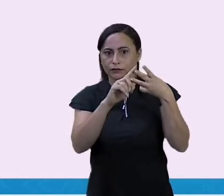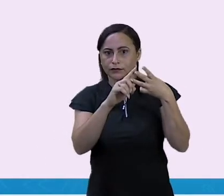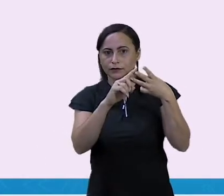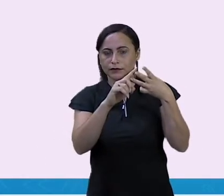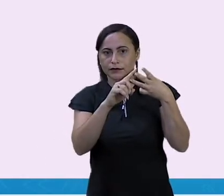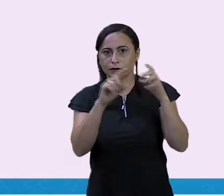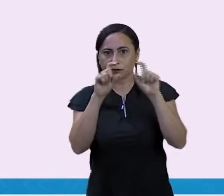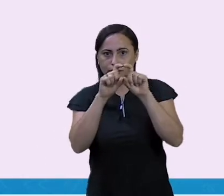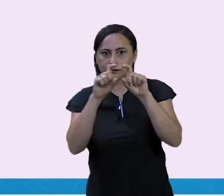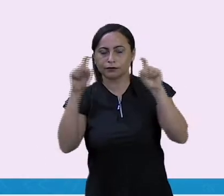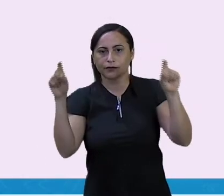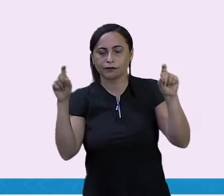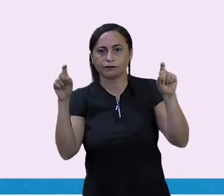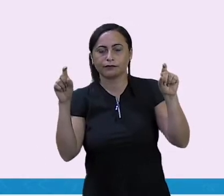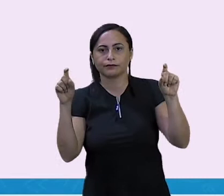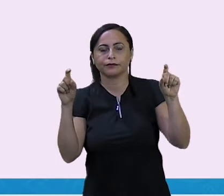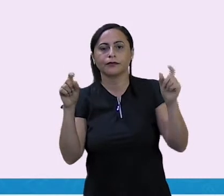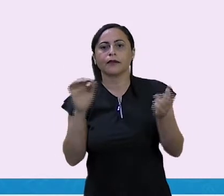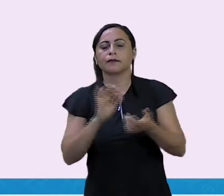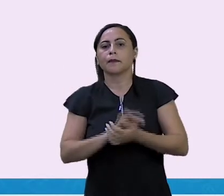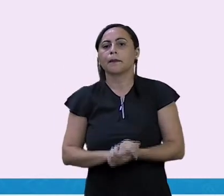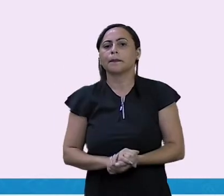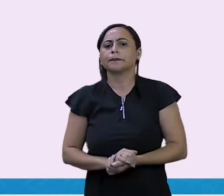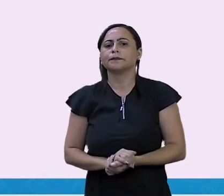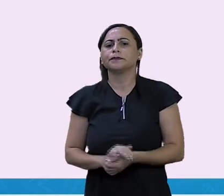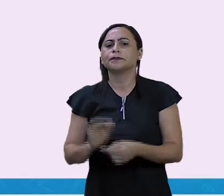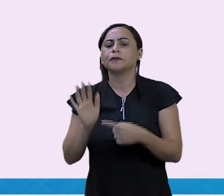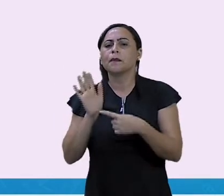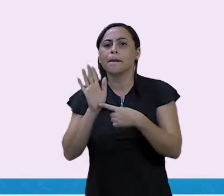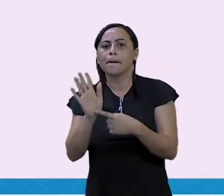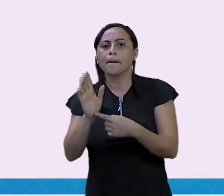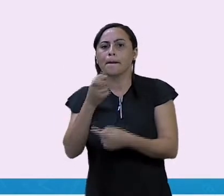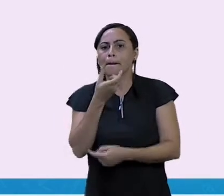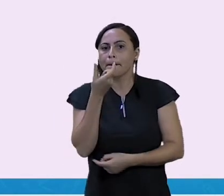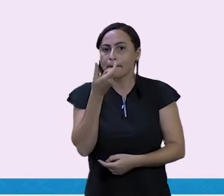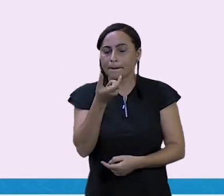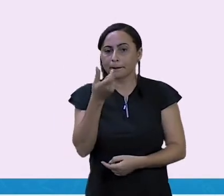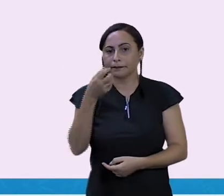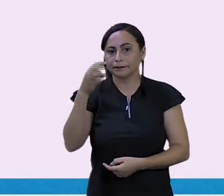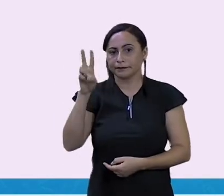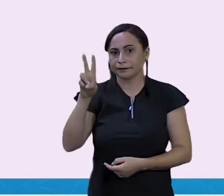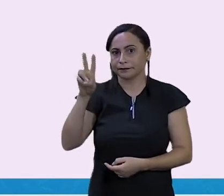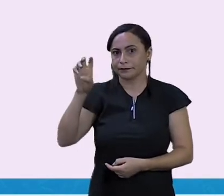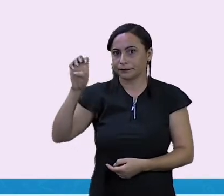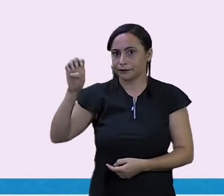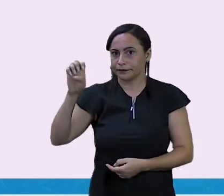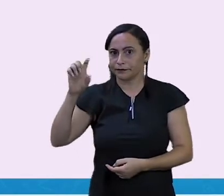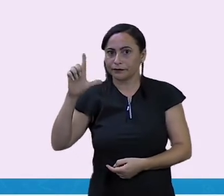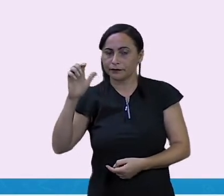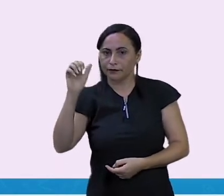Na segunda oração, no segundo exemplo, a palavra vela refere-se ao